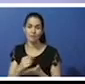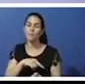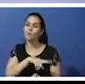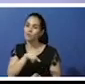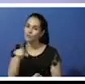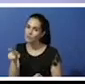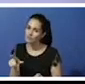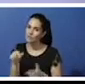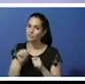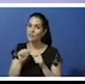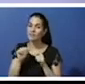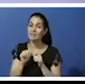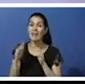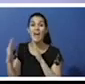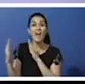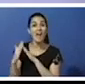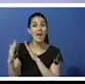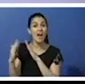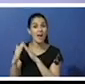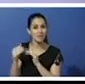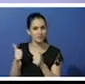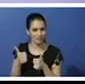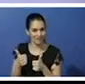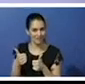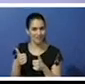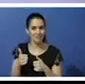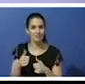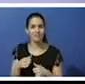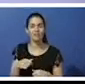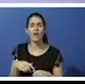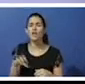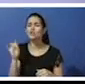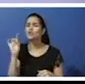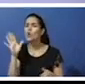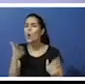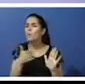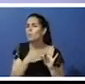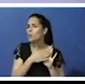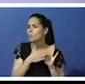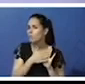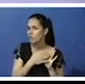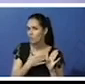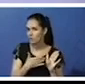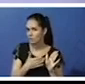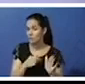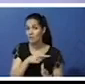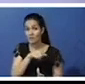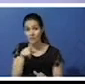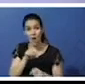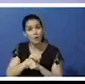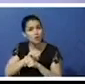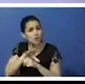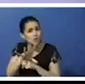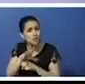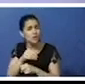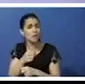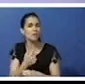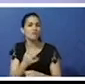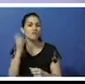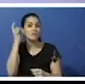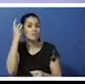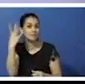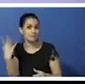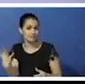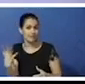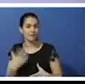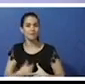vocês fazerem em casa, tá? São sugestões, facilitadores para vocês. Então, eu tenho tirado as